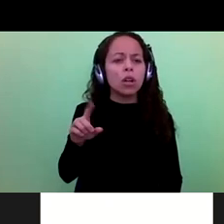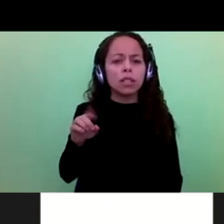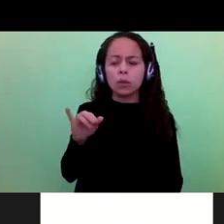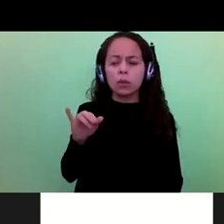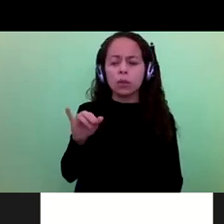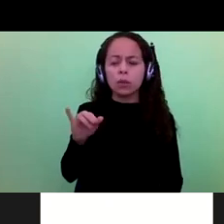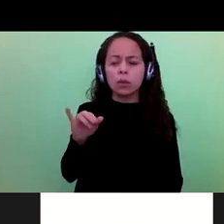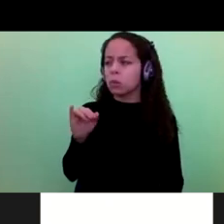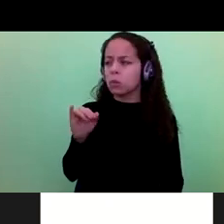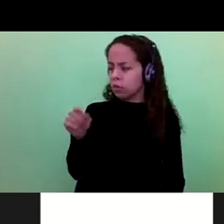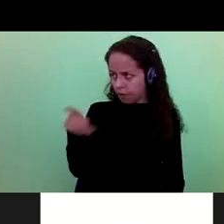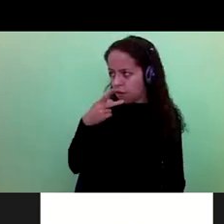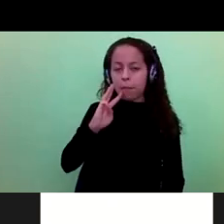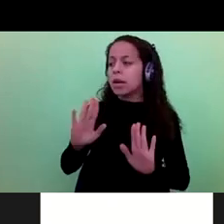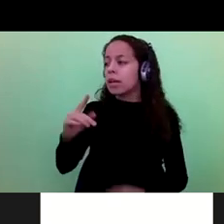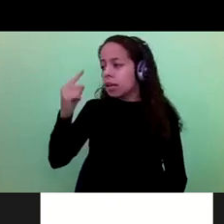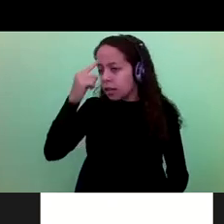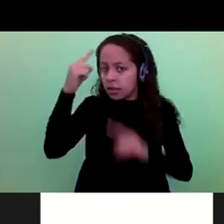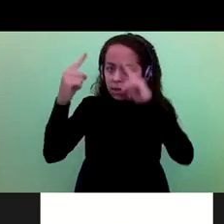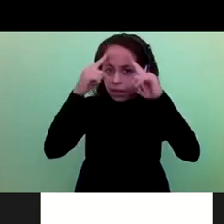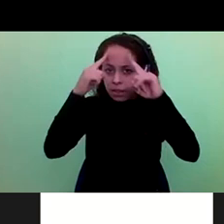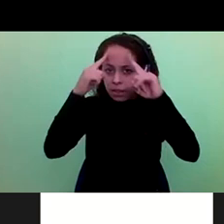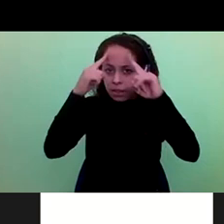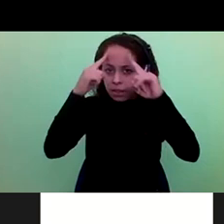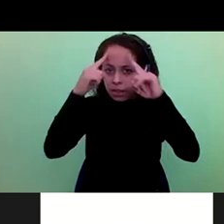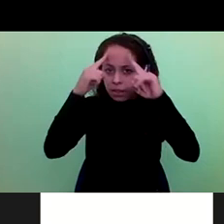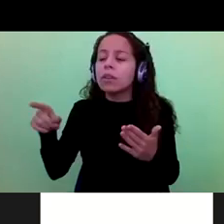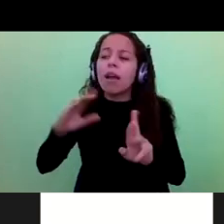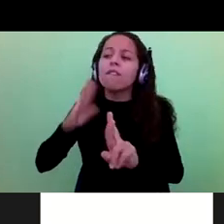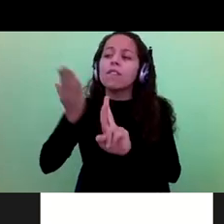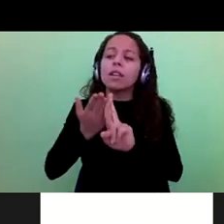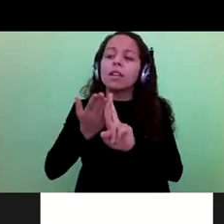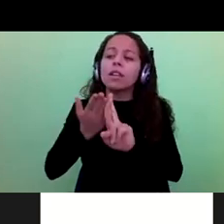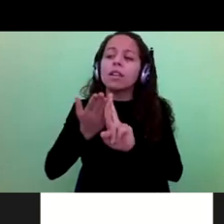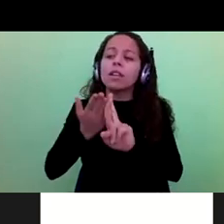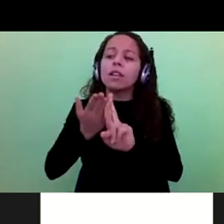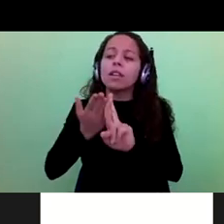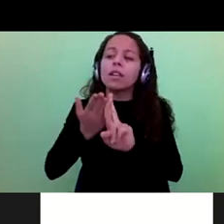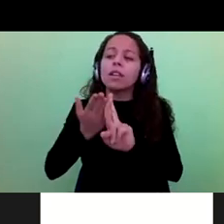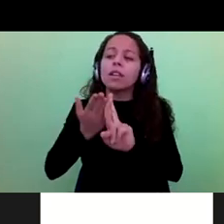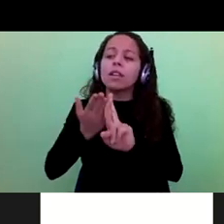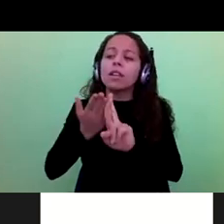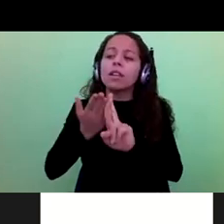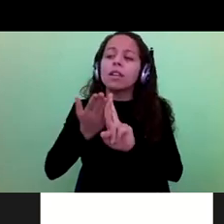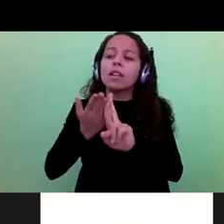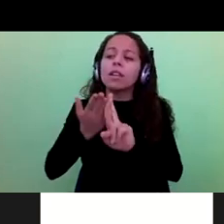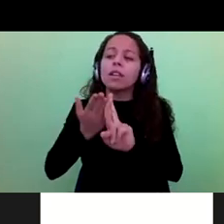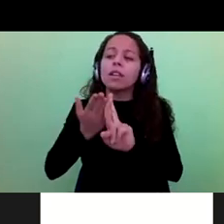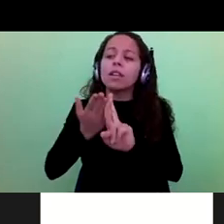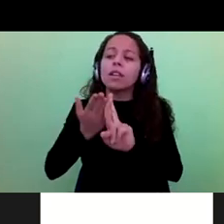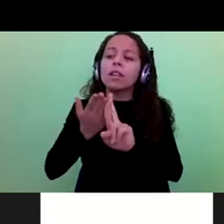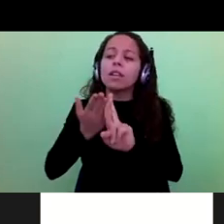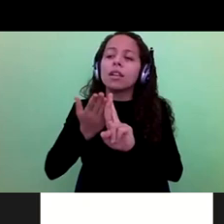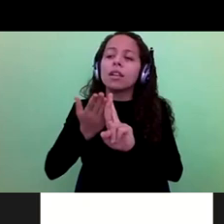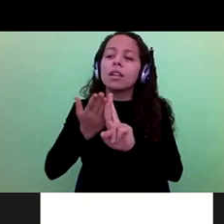marxista, gostaria de saber que ideias filosóficas mais te inspiram. E a outra pergunta é